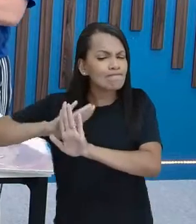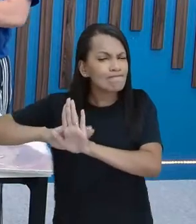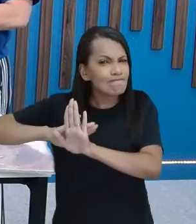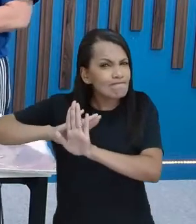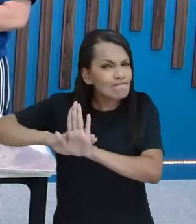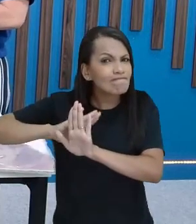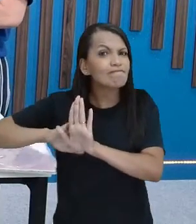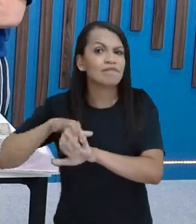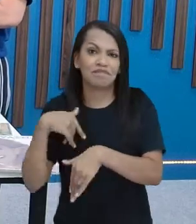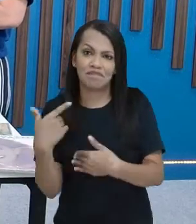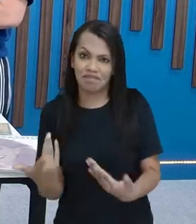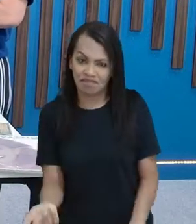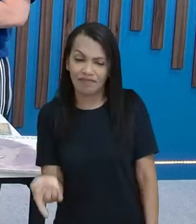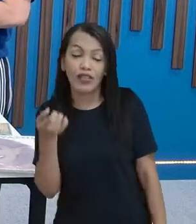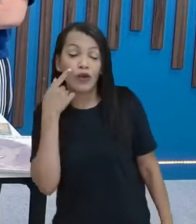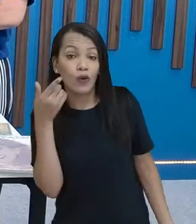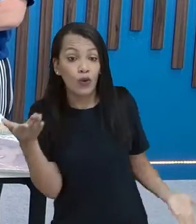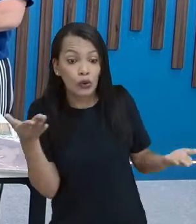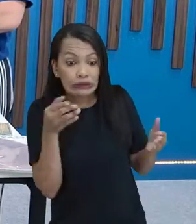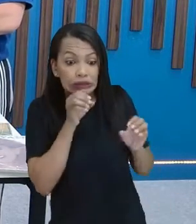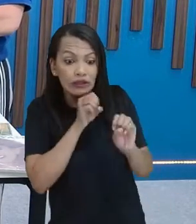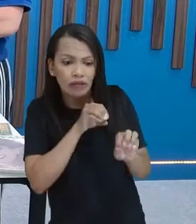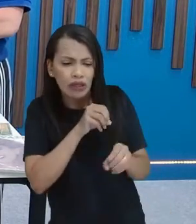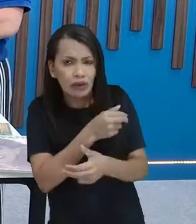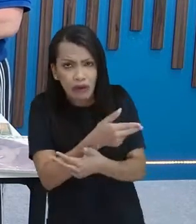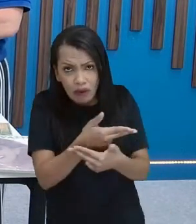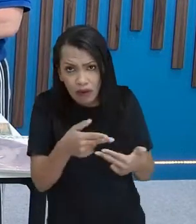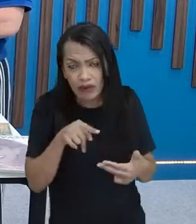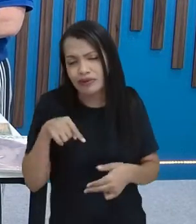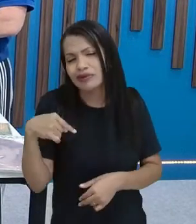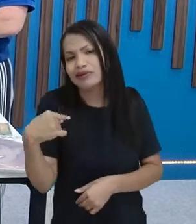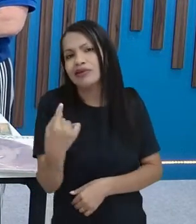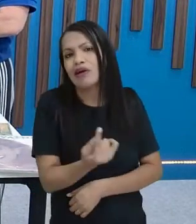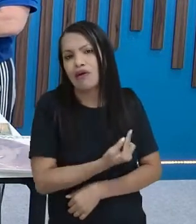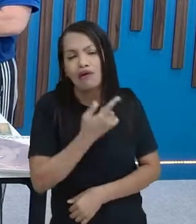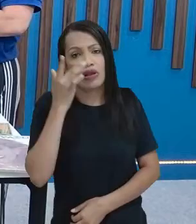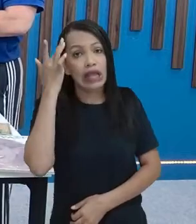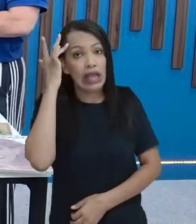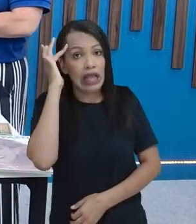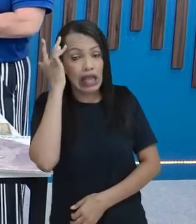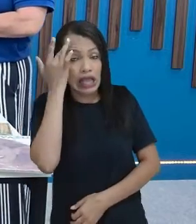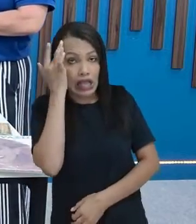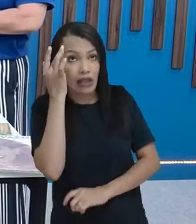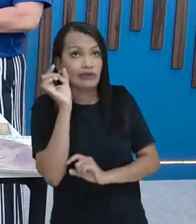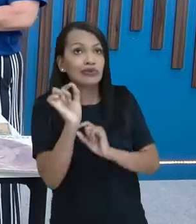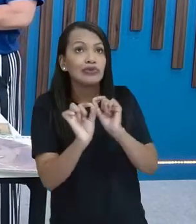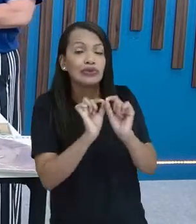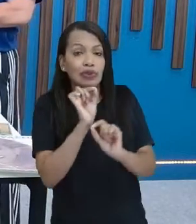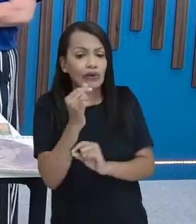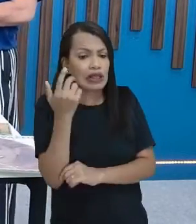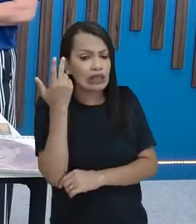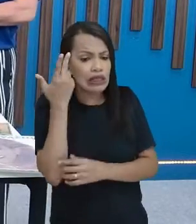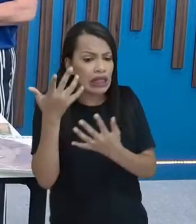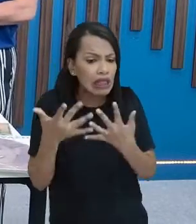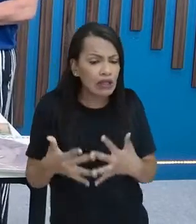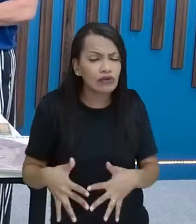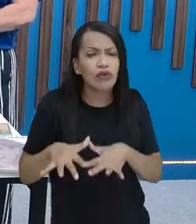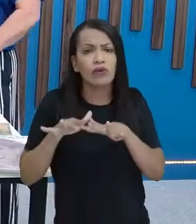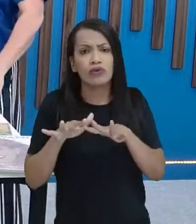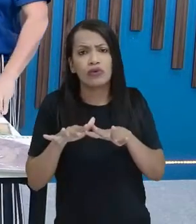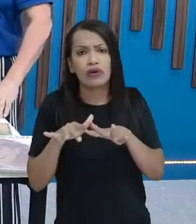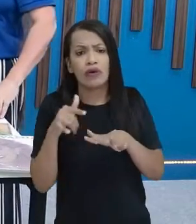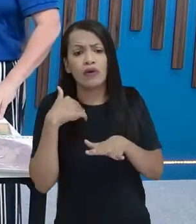da diz o que educação tem que dizer. não é uma coisa que a gente ache natural ou que a